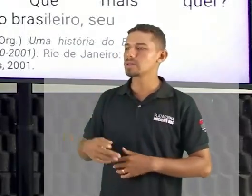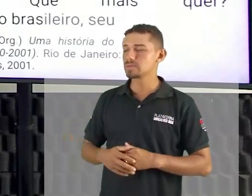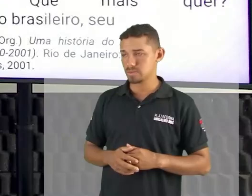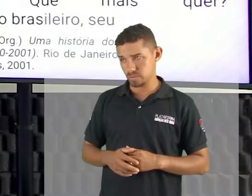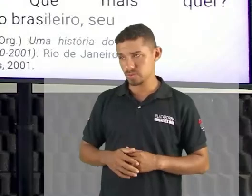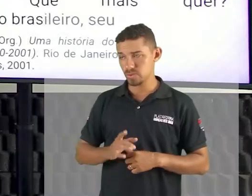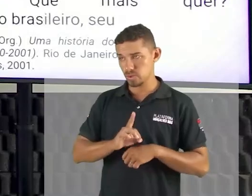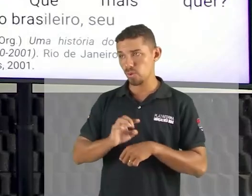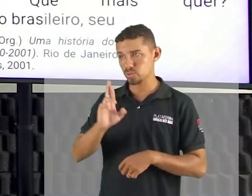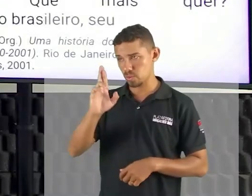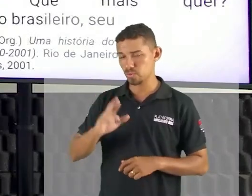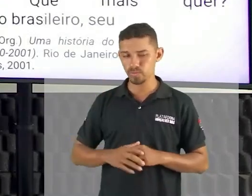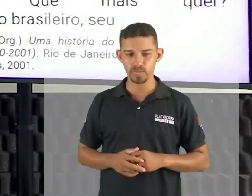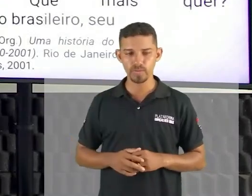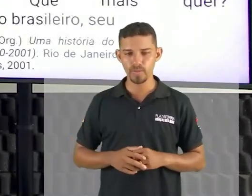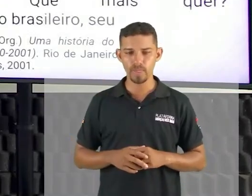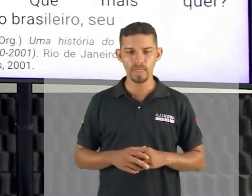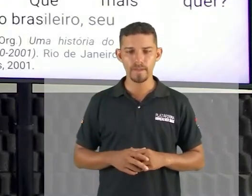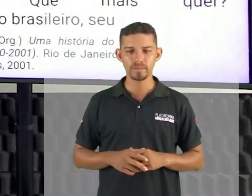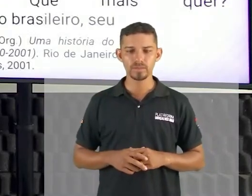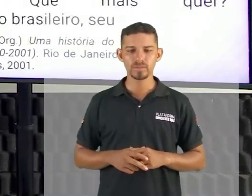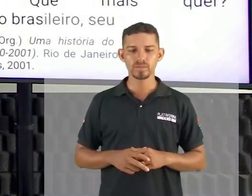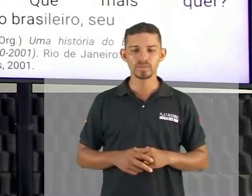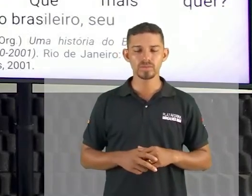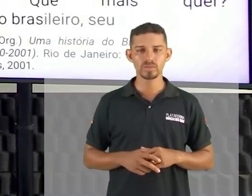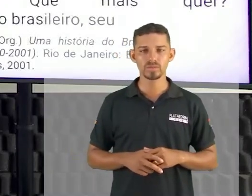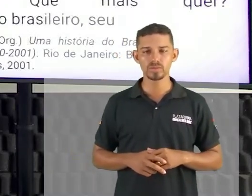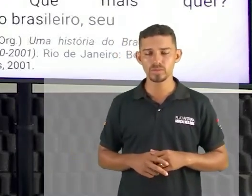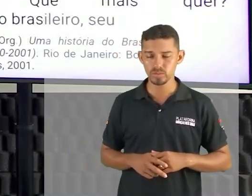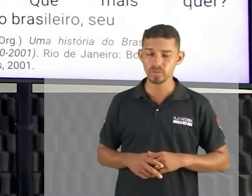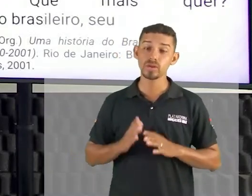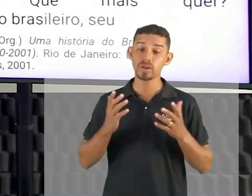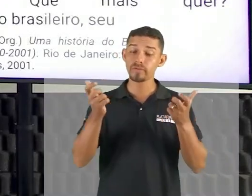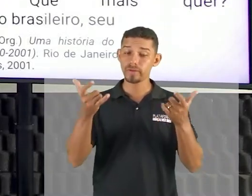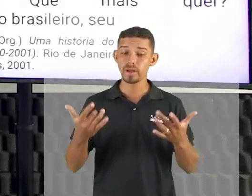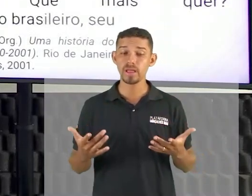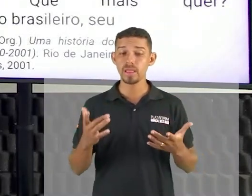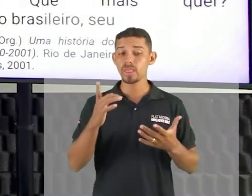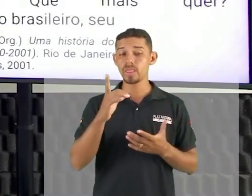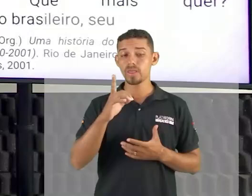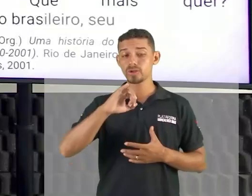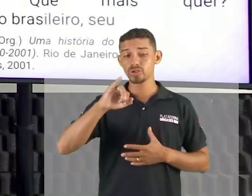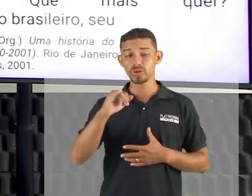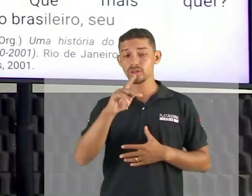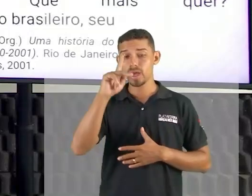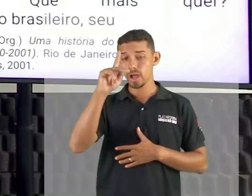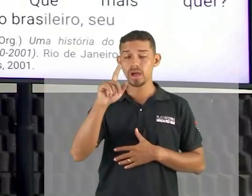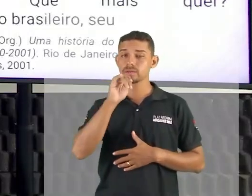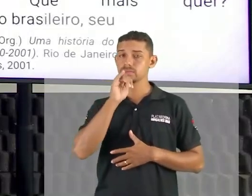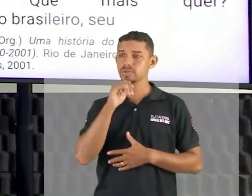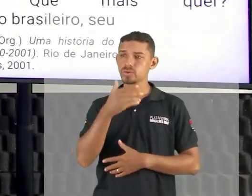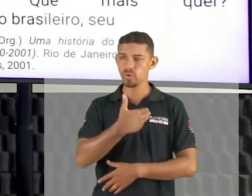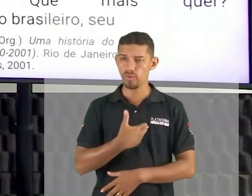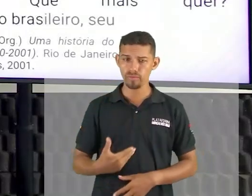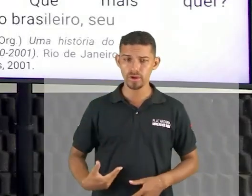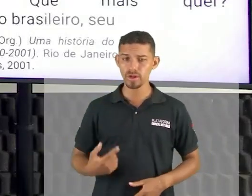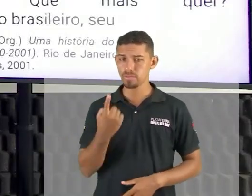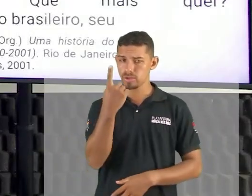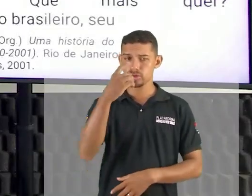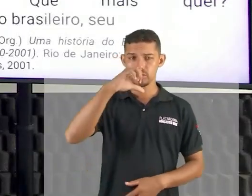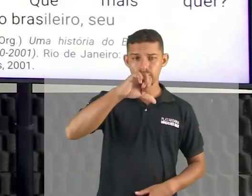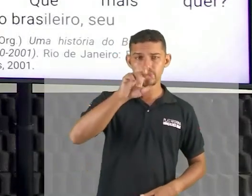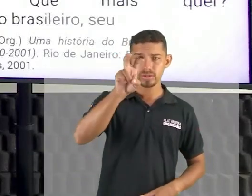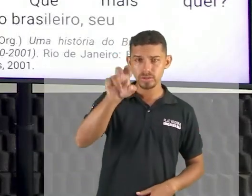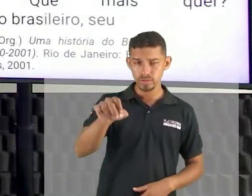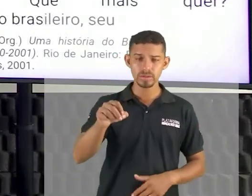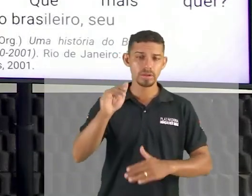bem interessante porque trata exatamente do que JK estava fazendo, que era, dentro do seu governo, em 1950, o